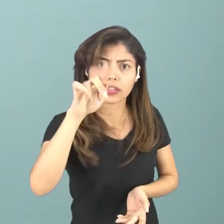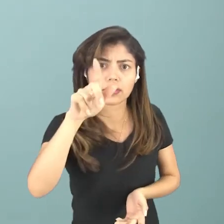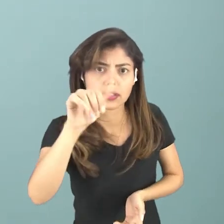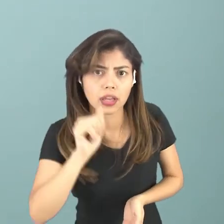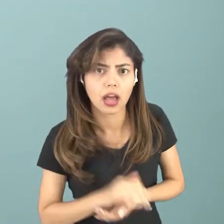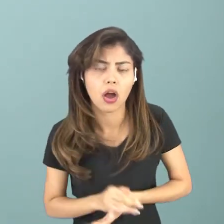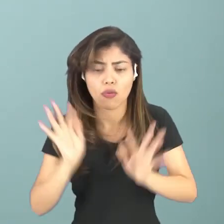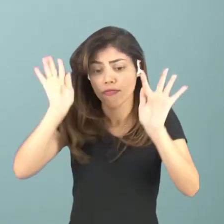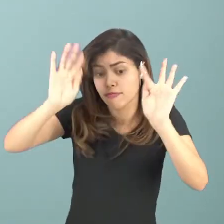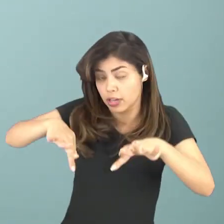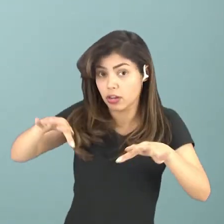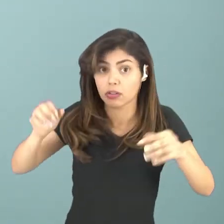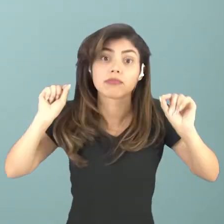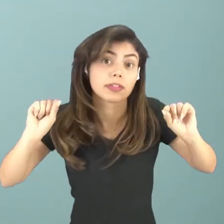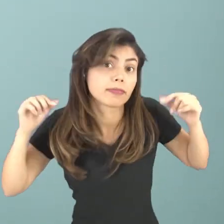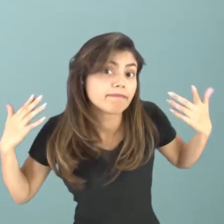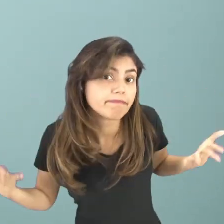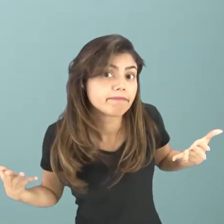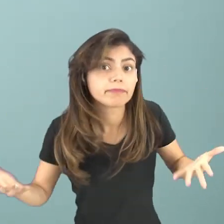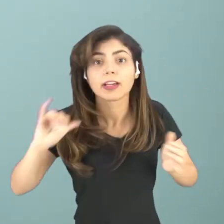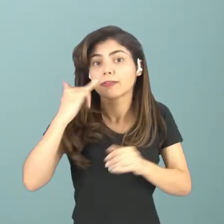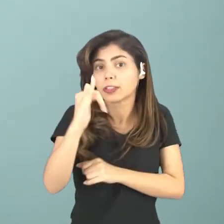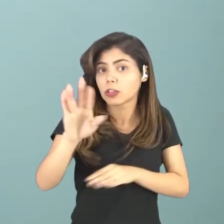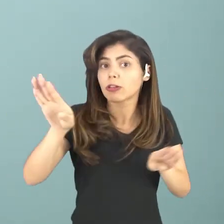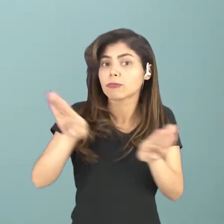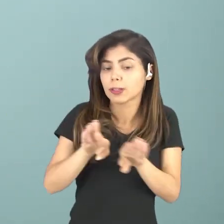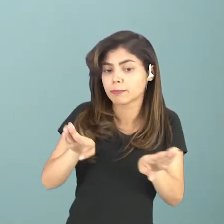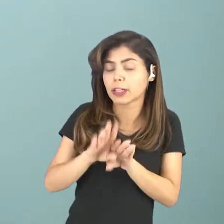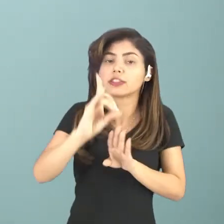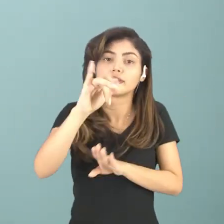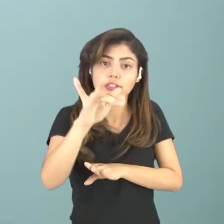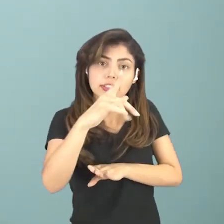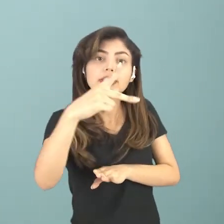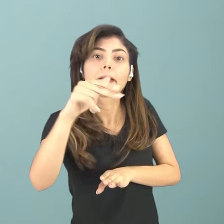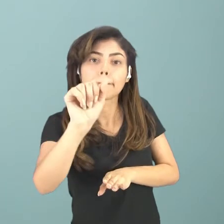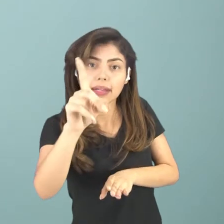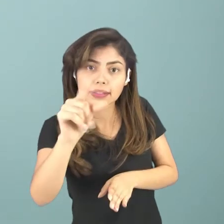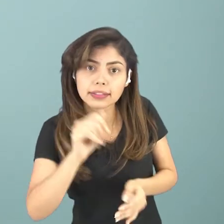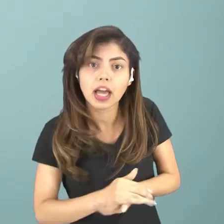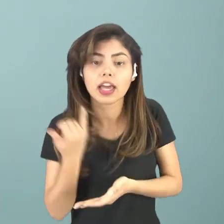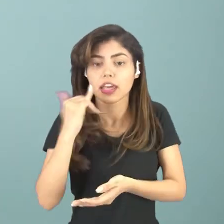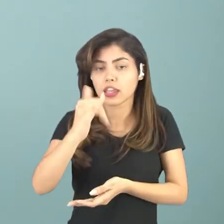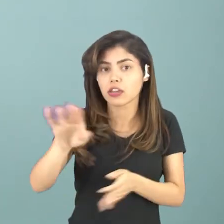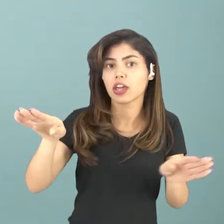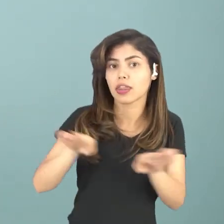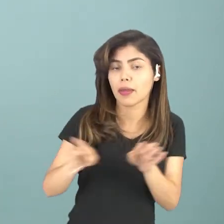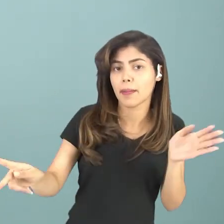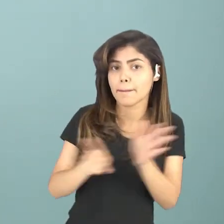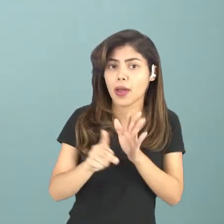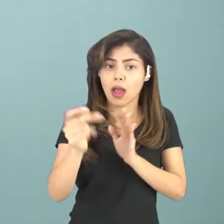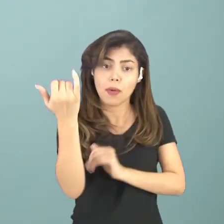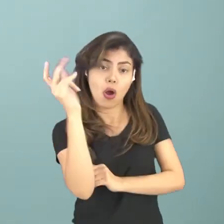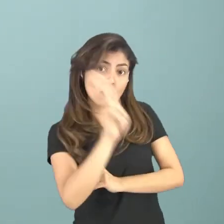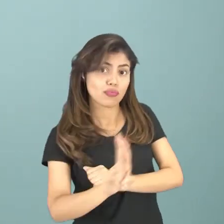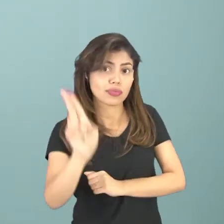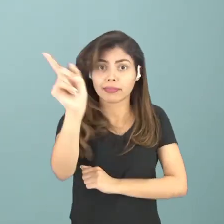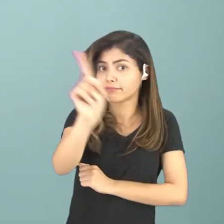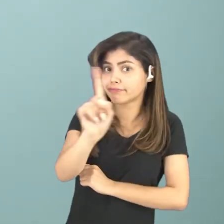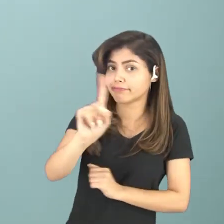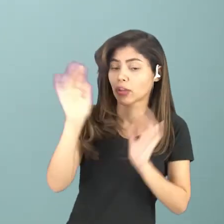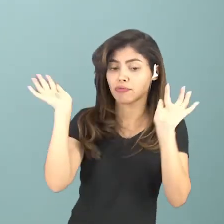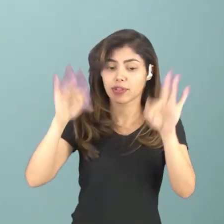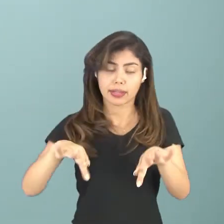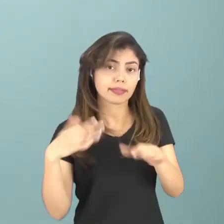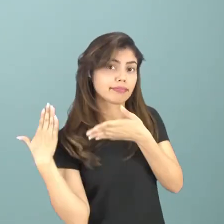energia fornecida que não é utilizada para o fim que se destina ao aparelho, sendo essencialmente transferida para o exterior,